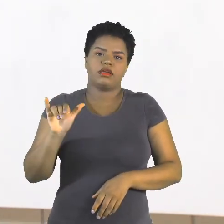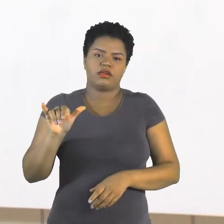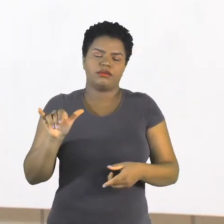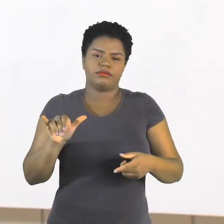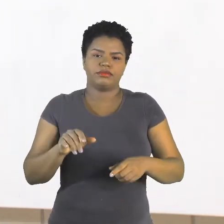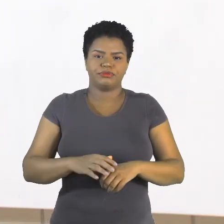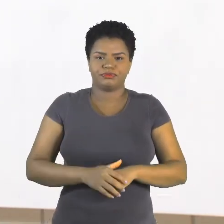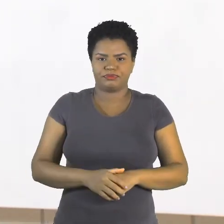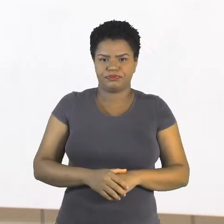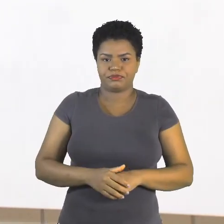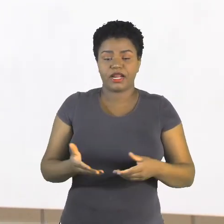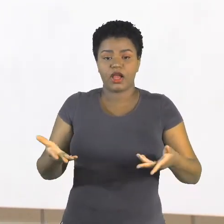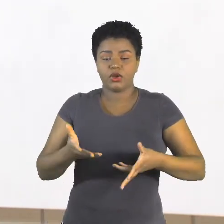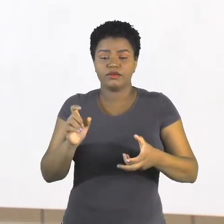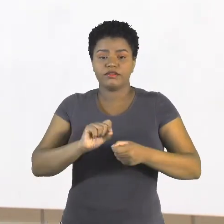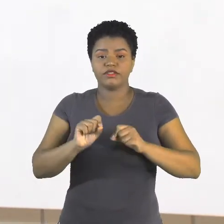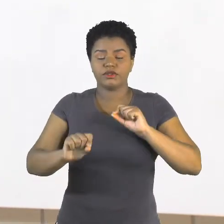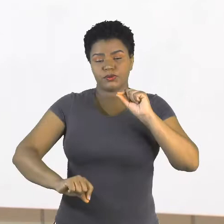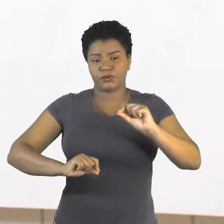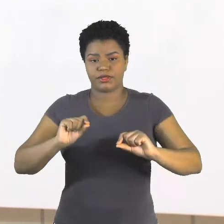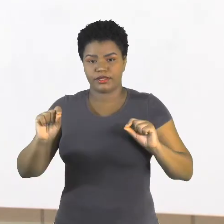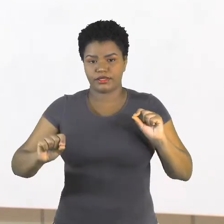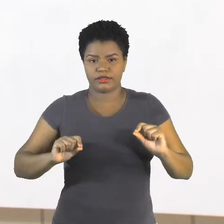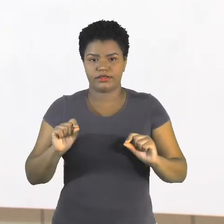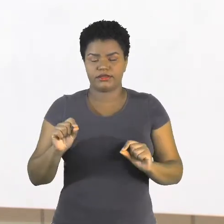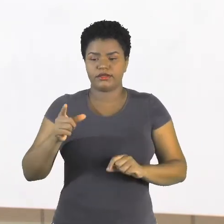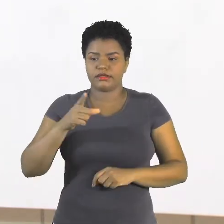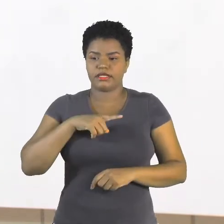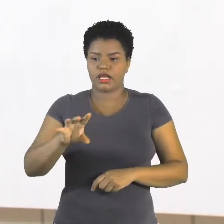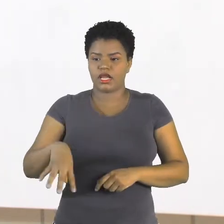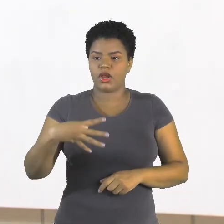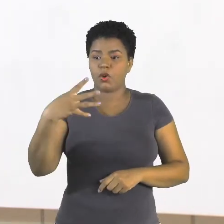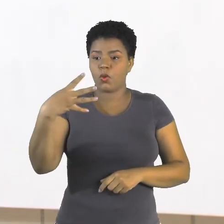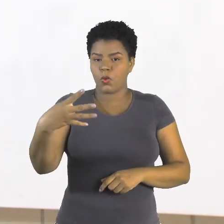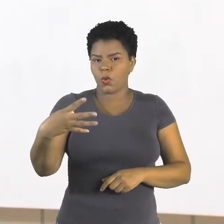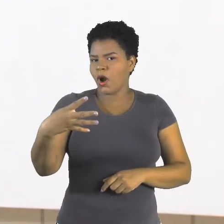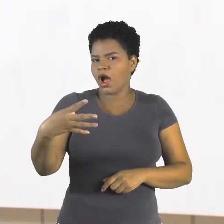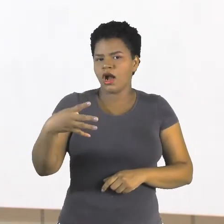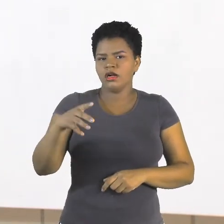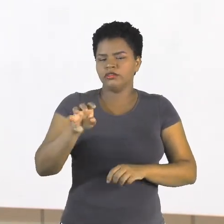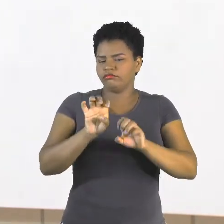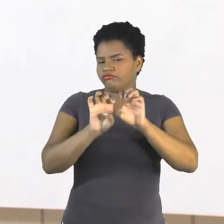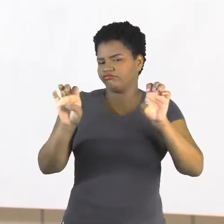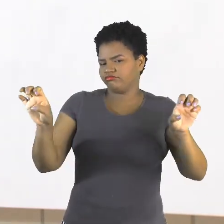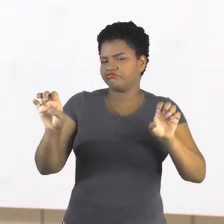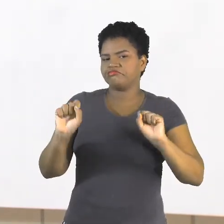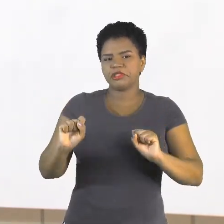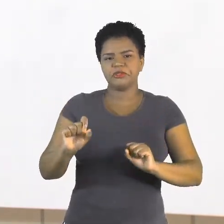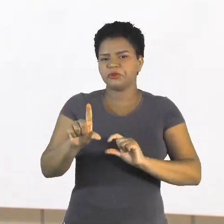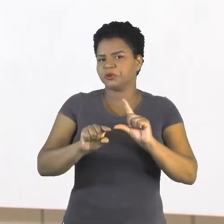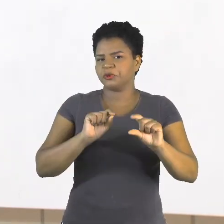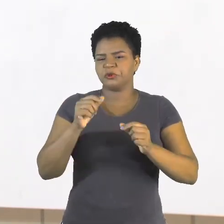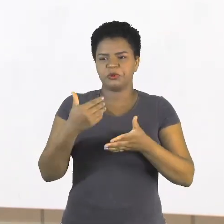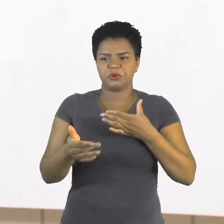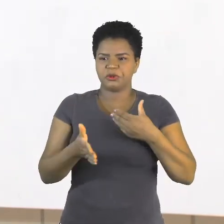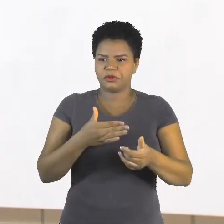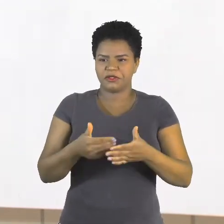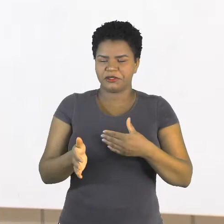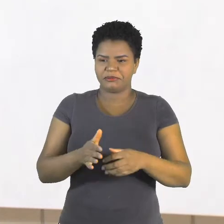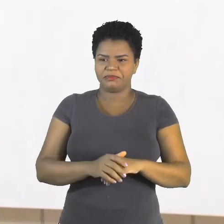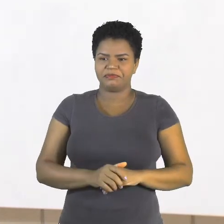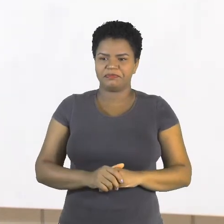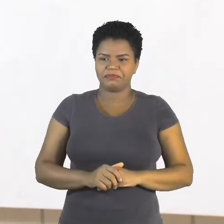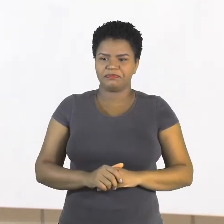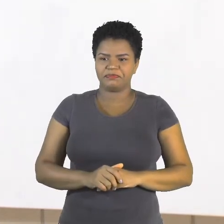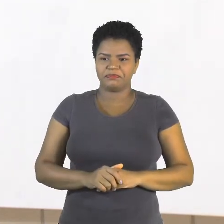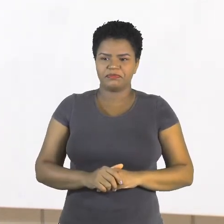eu vou fazer agora? Eu pego, olha só, eu tenho 4 equações aqui que eu posso escolher qualquer uma delas. Então, nós vamos pegar, por exemplo, essa